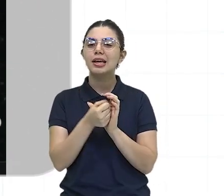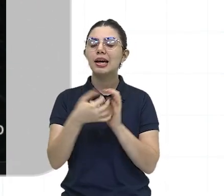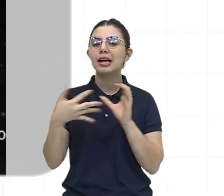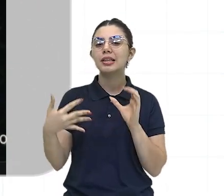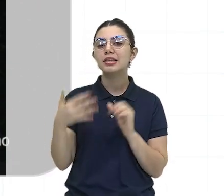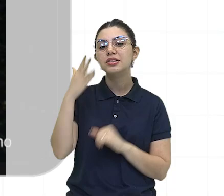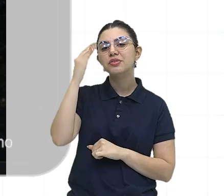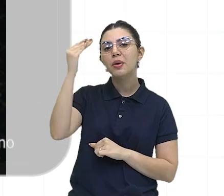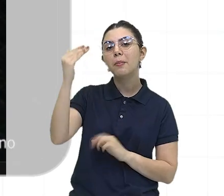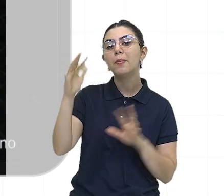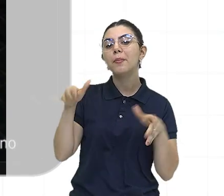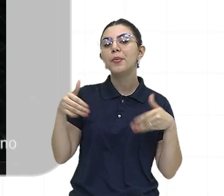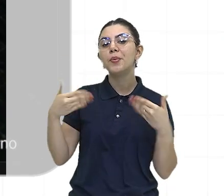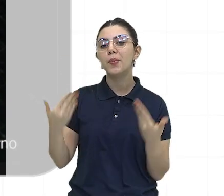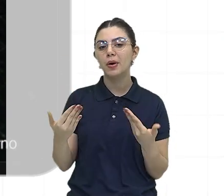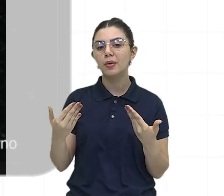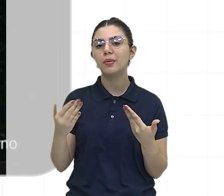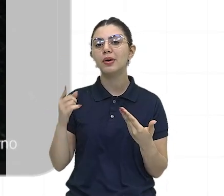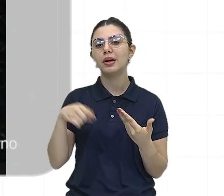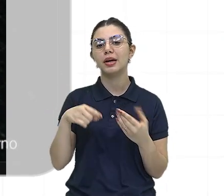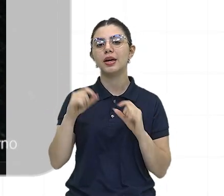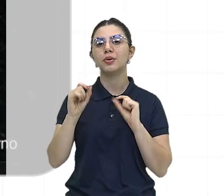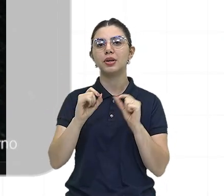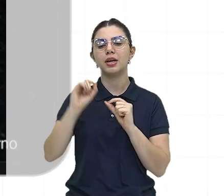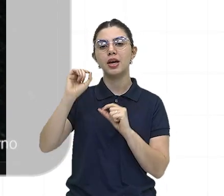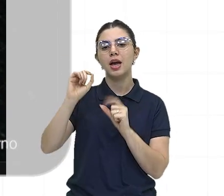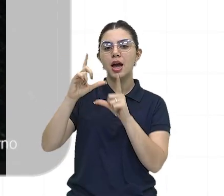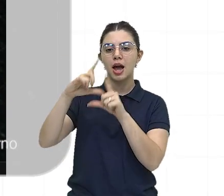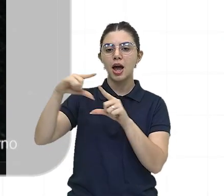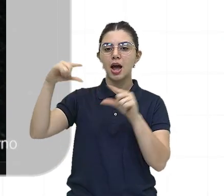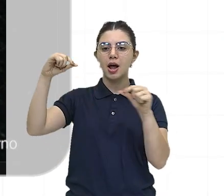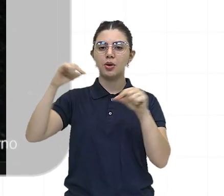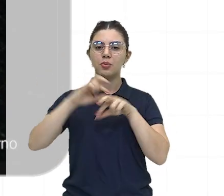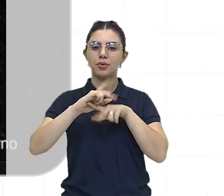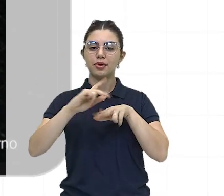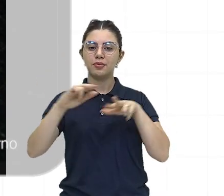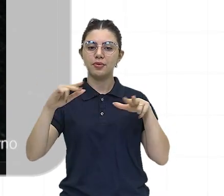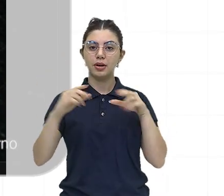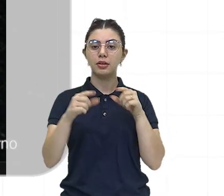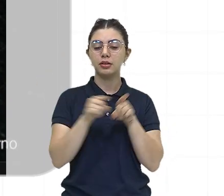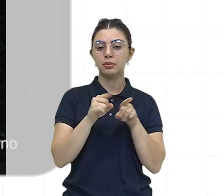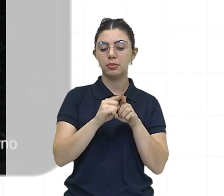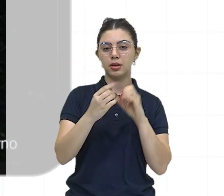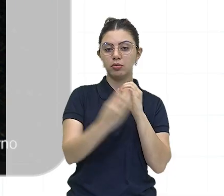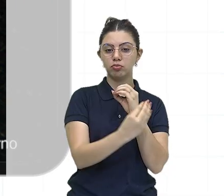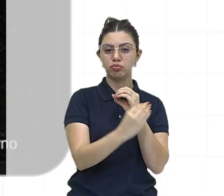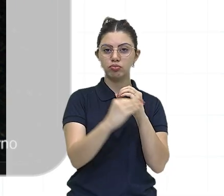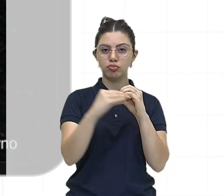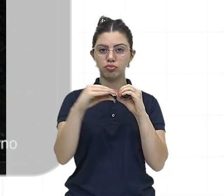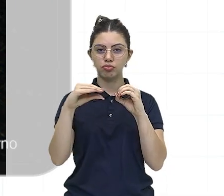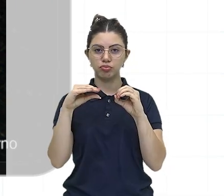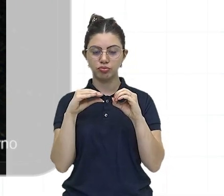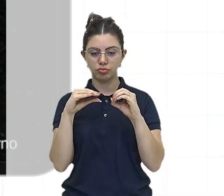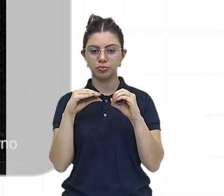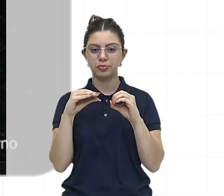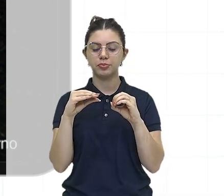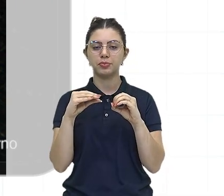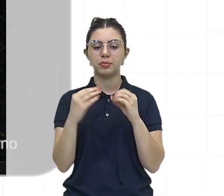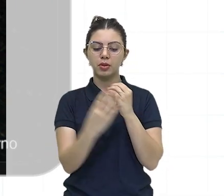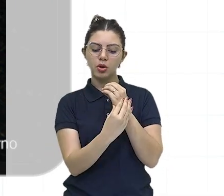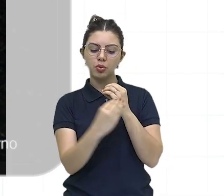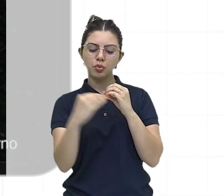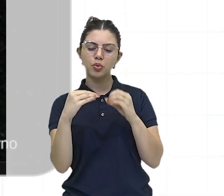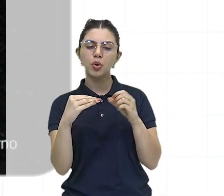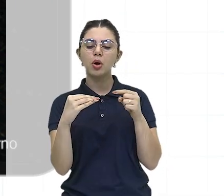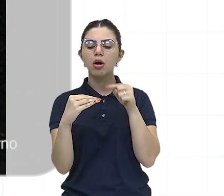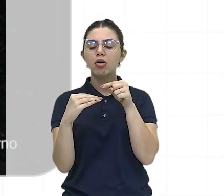conhecida, é justamente esse sistema de anéis que vocês conseguem observar. Tá bom? Que é formada principalmente por fragmentos de